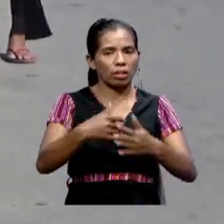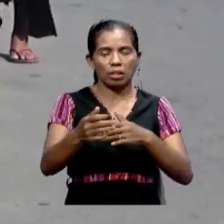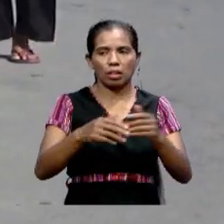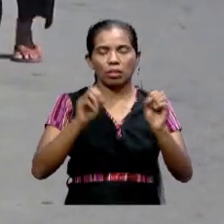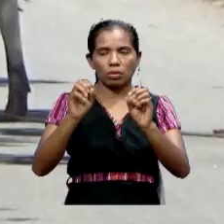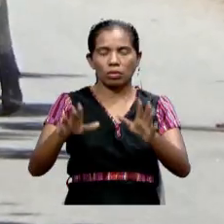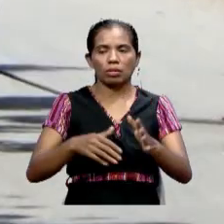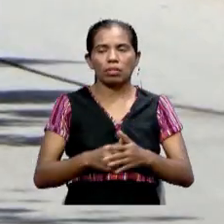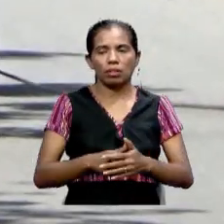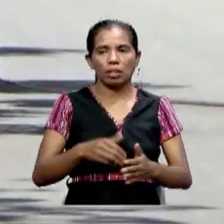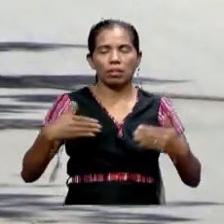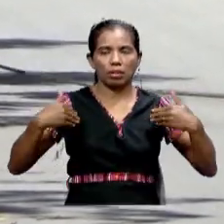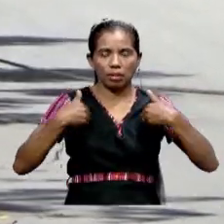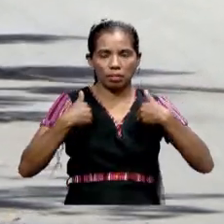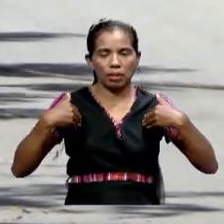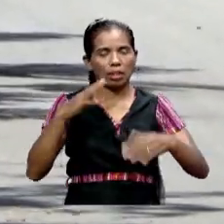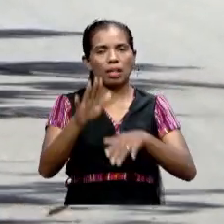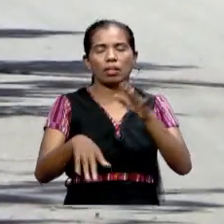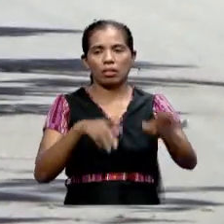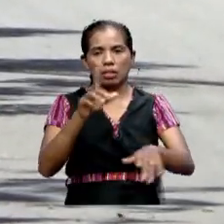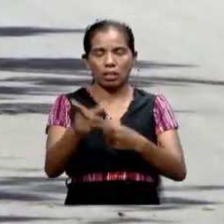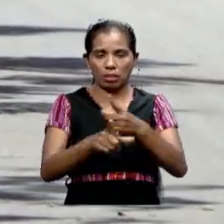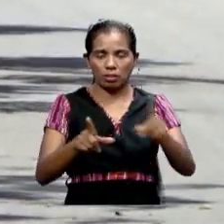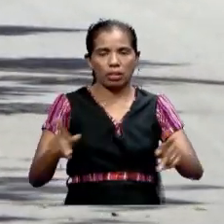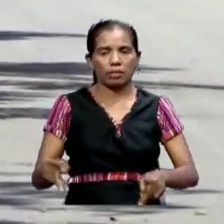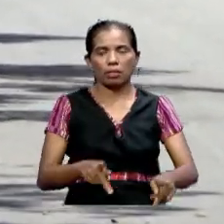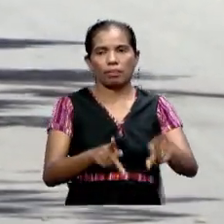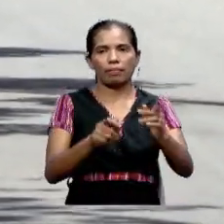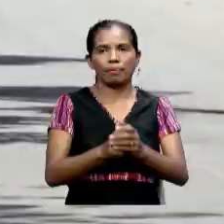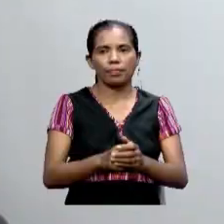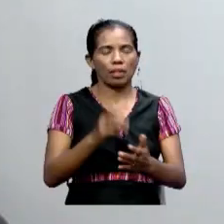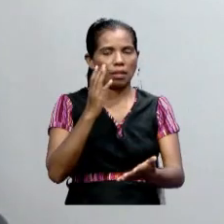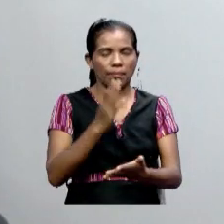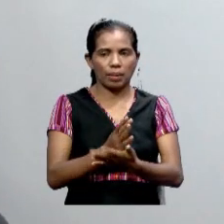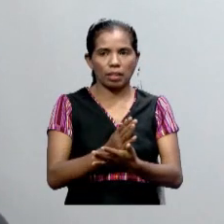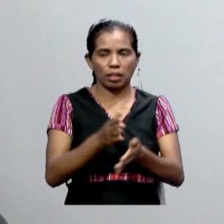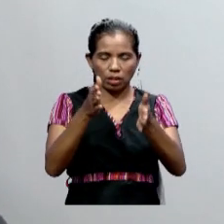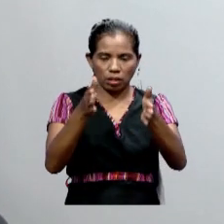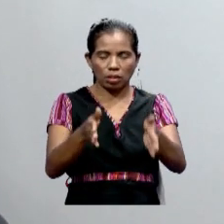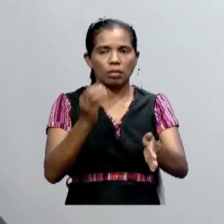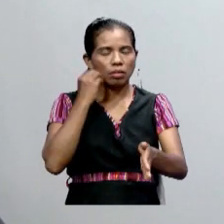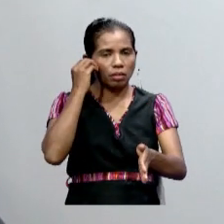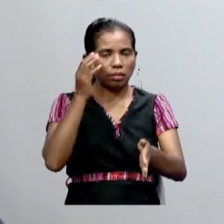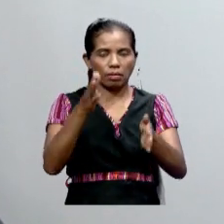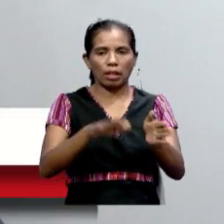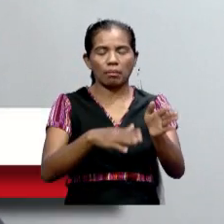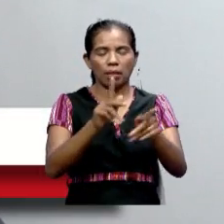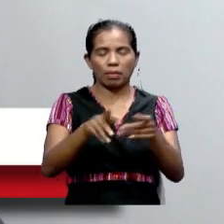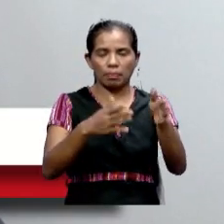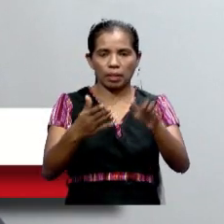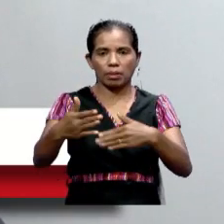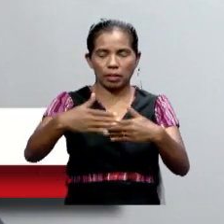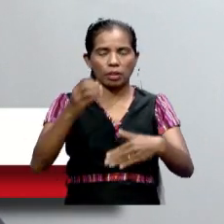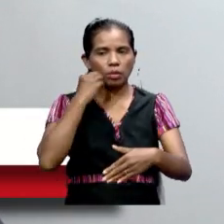husika animal lao livre e a fatin público. Evita a tu hakoi mate isin iha uma ninin. Mai be